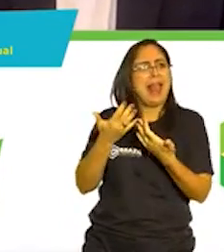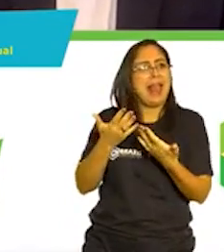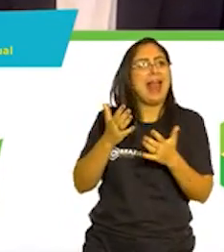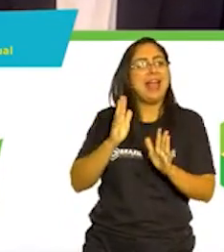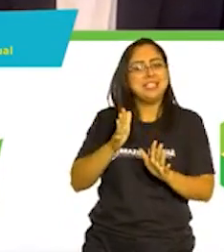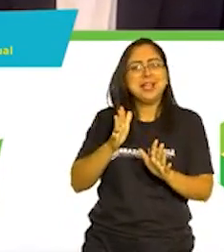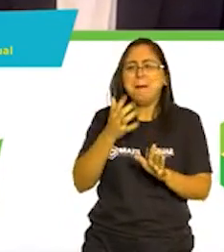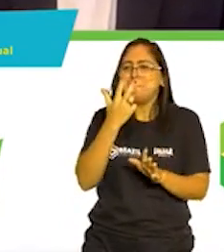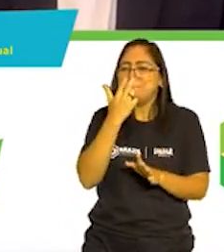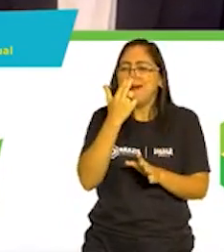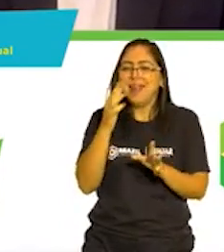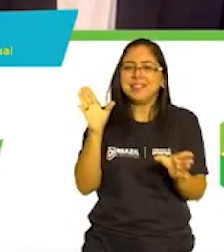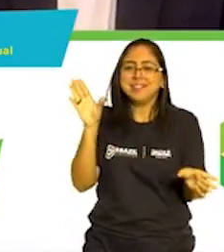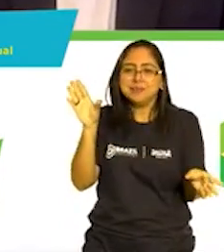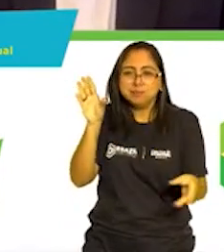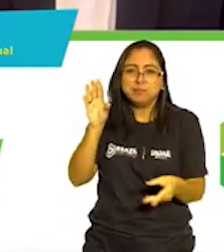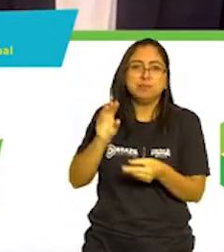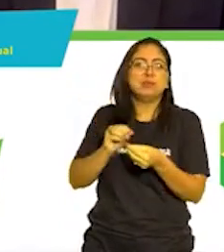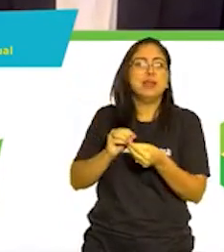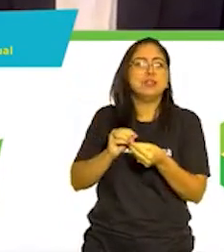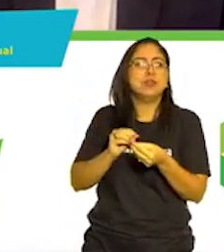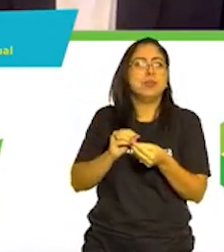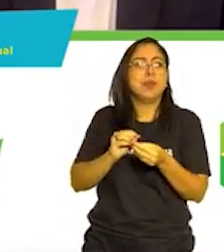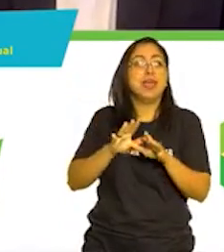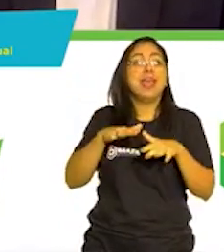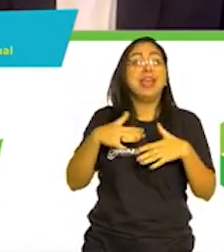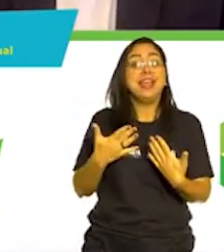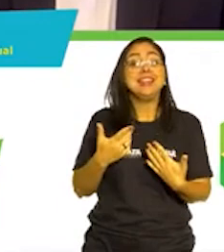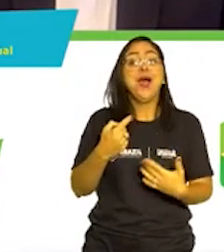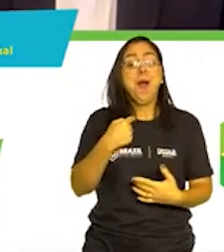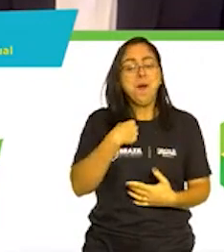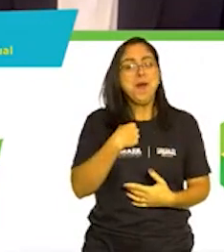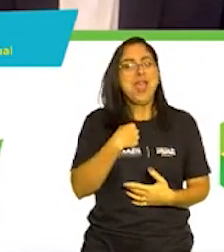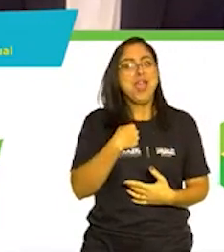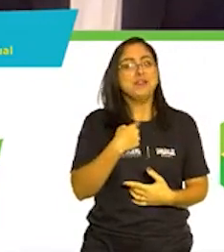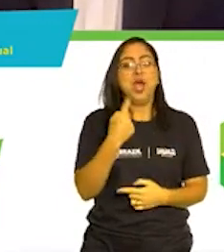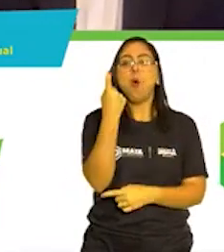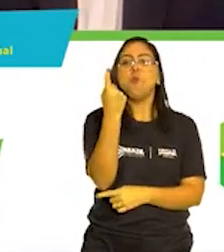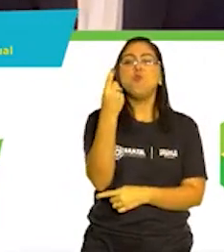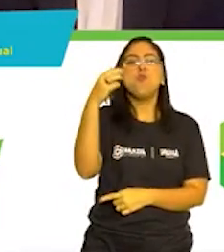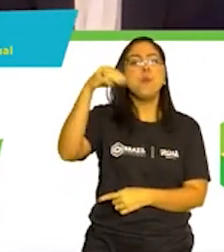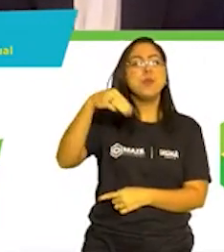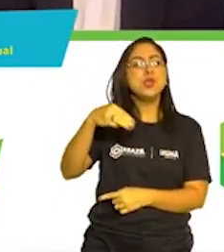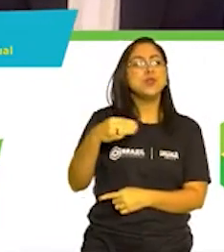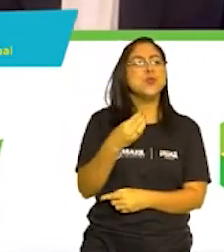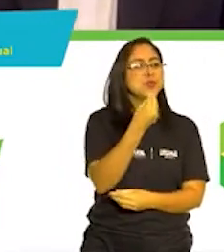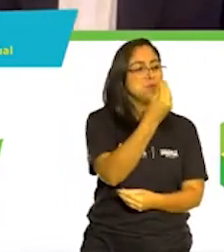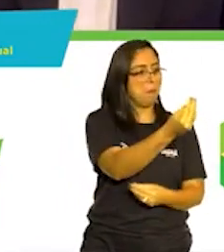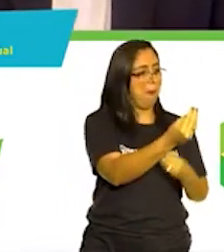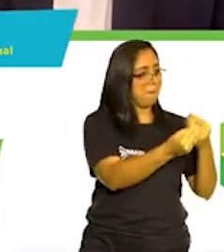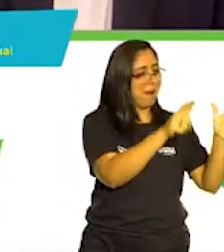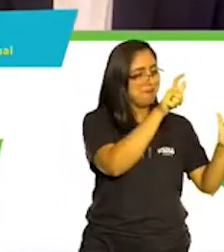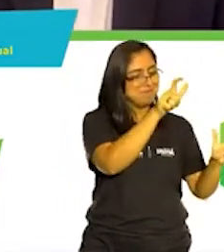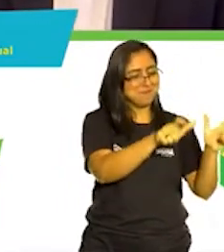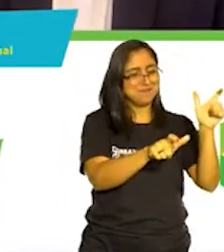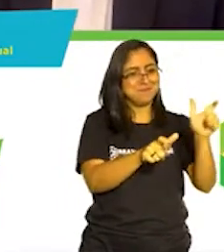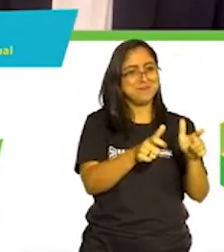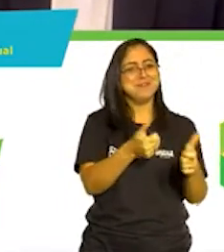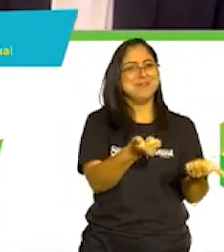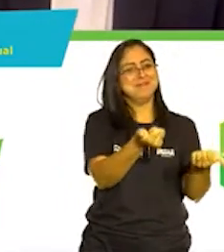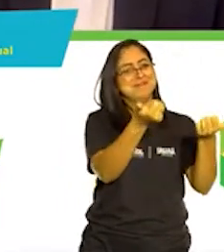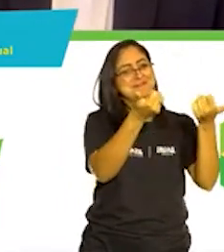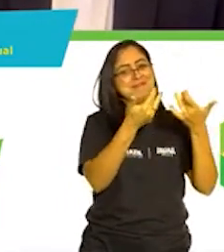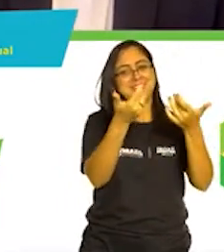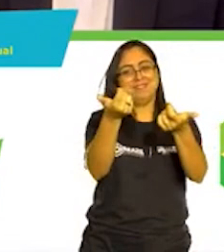mais 2 minutos e meio, então vou dar 1 minuto para Bebê, Helena e Flávia fazer um arredondamento